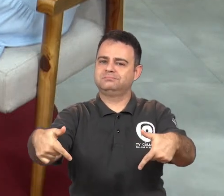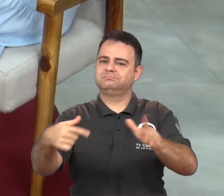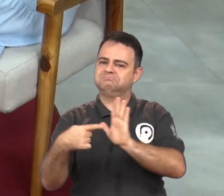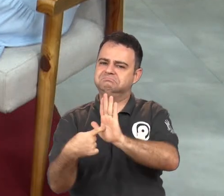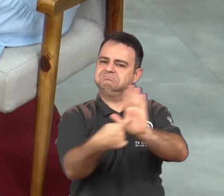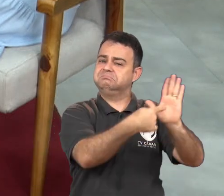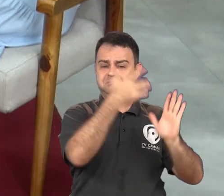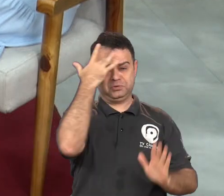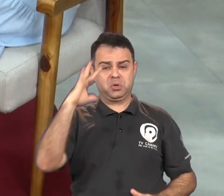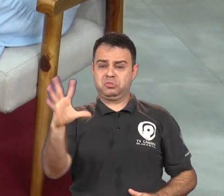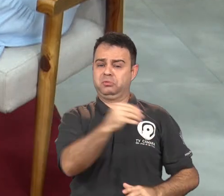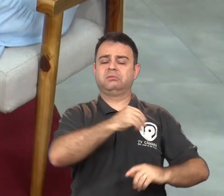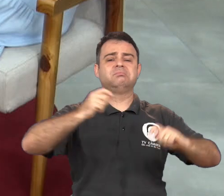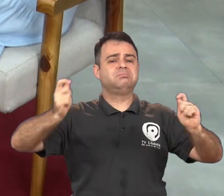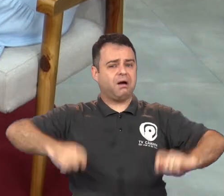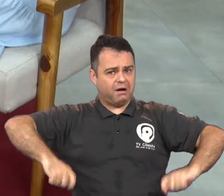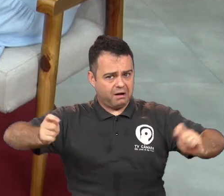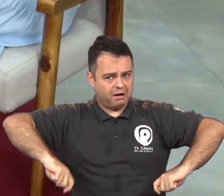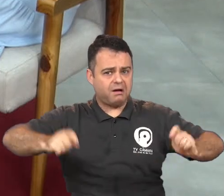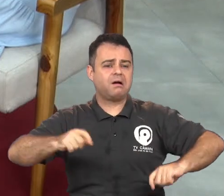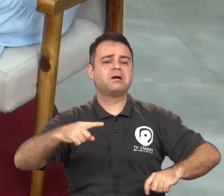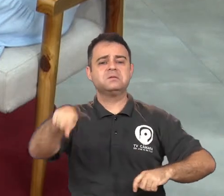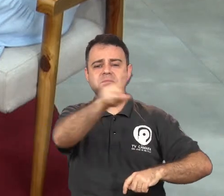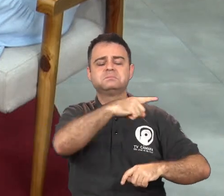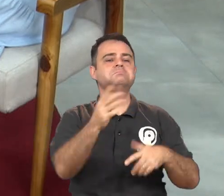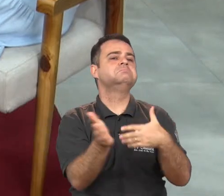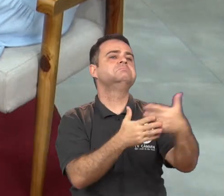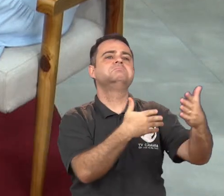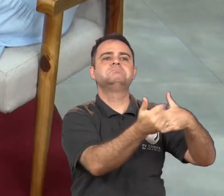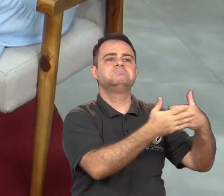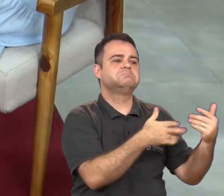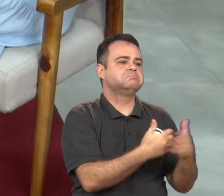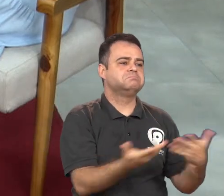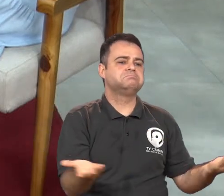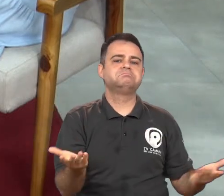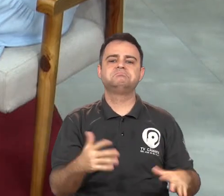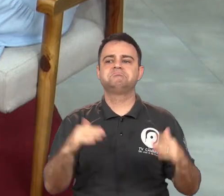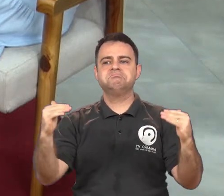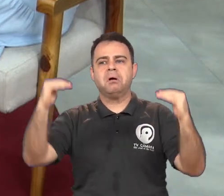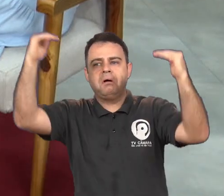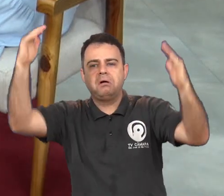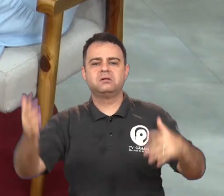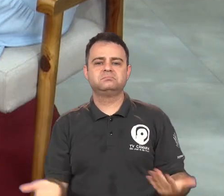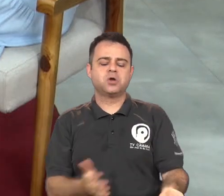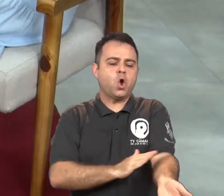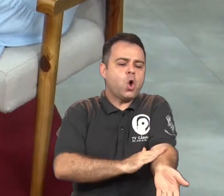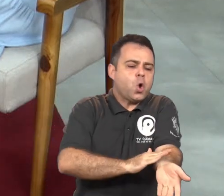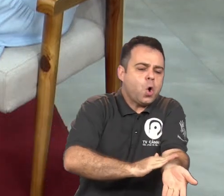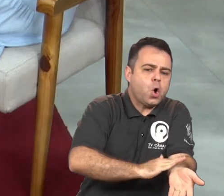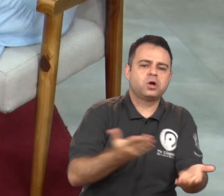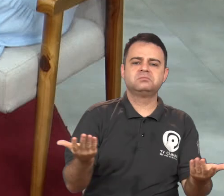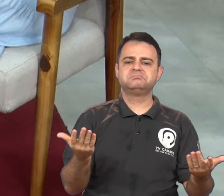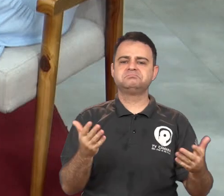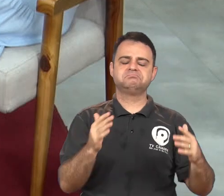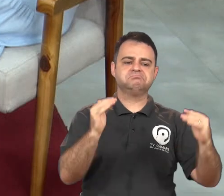que todo mundo é capaz, todo mundo pode, independente de cargo, de cor,